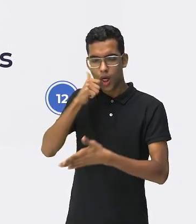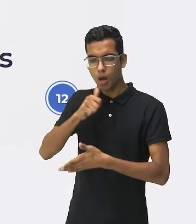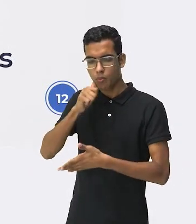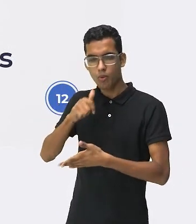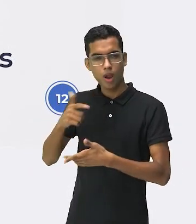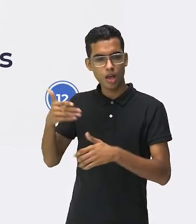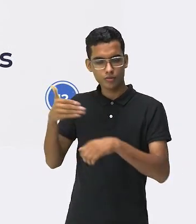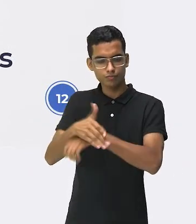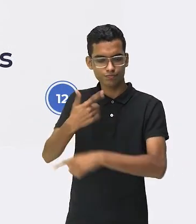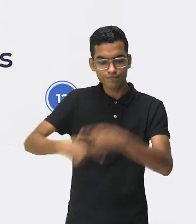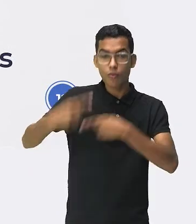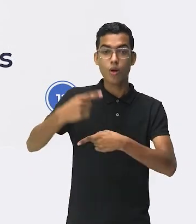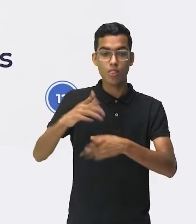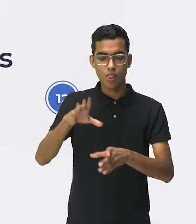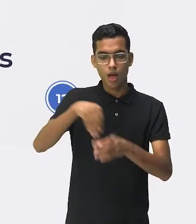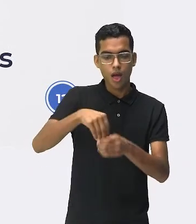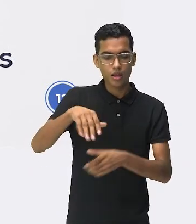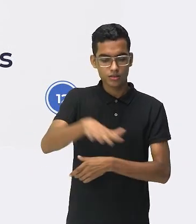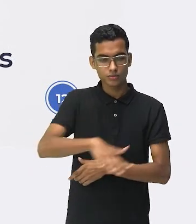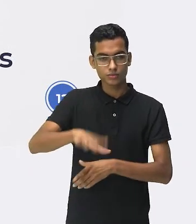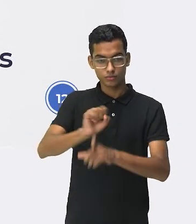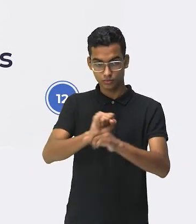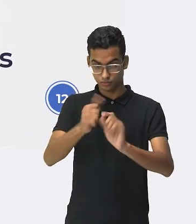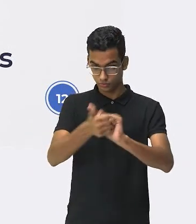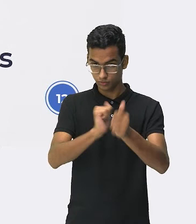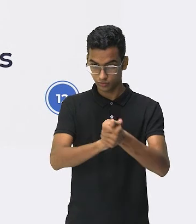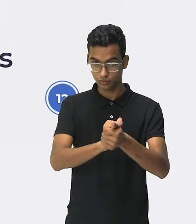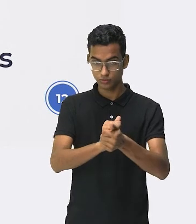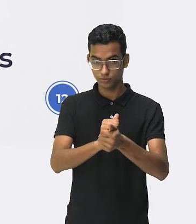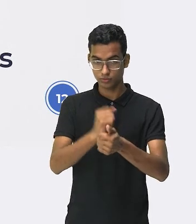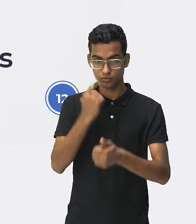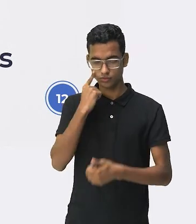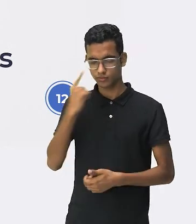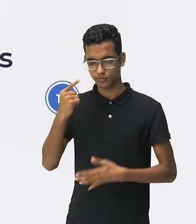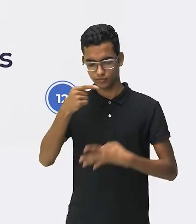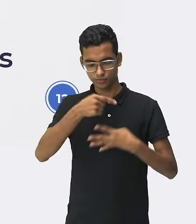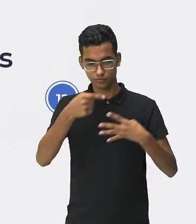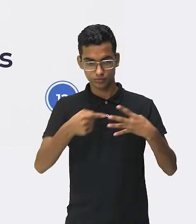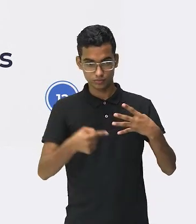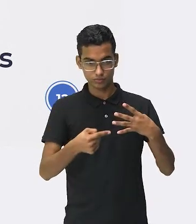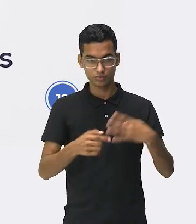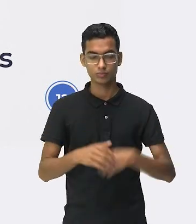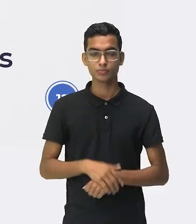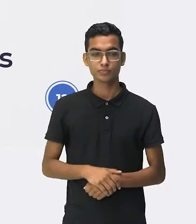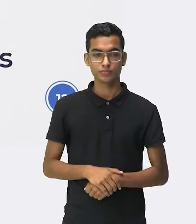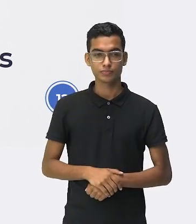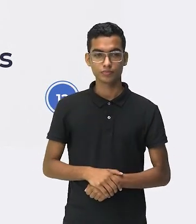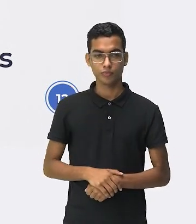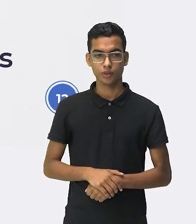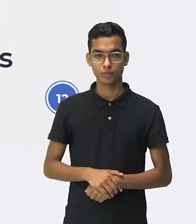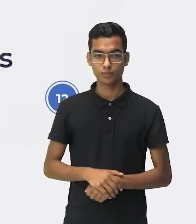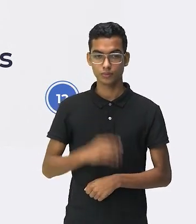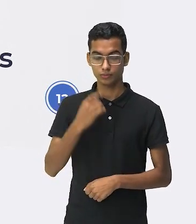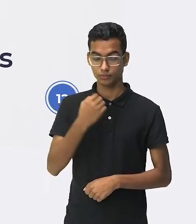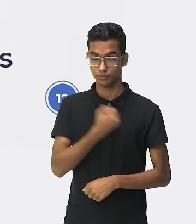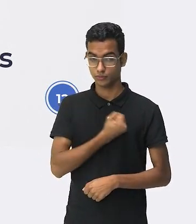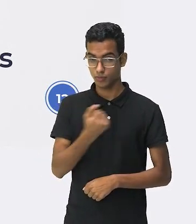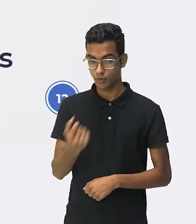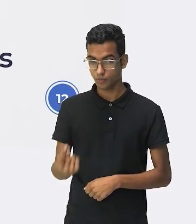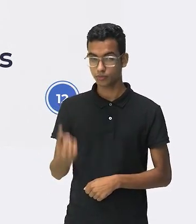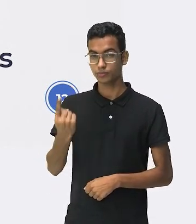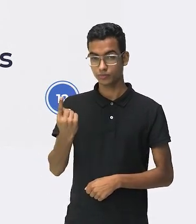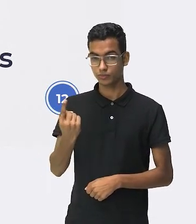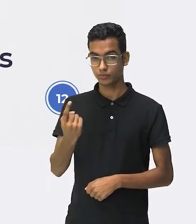esporte, considere as afirmativas a seguir. Afirmativa 1. Aí a gente tem que julgar se as afirmativas